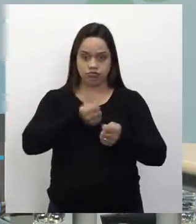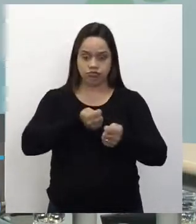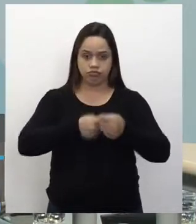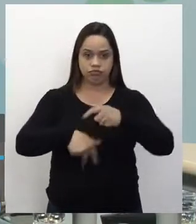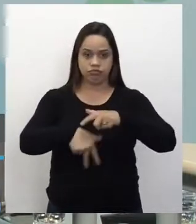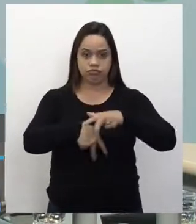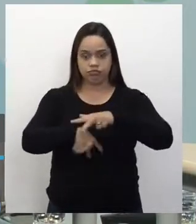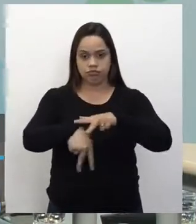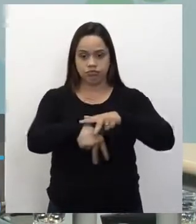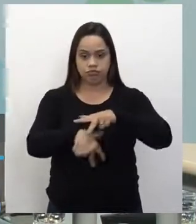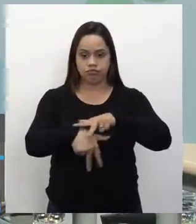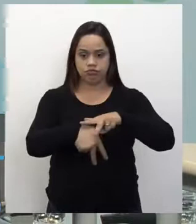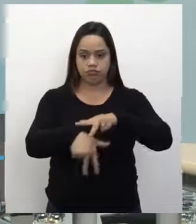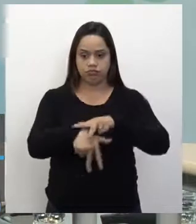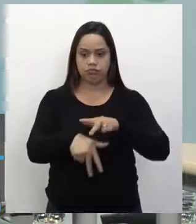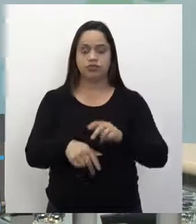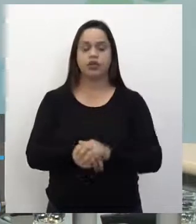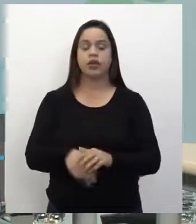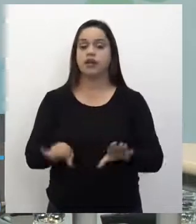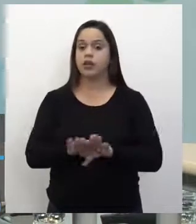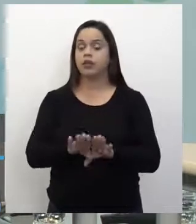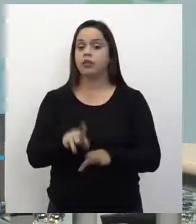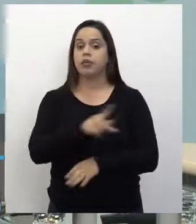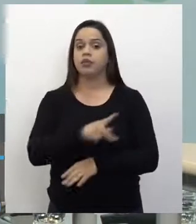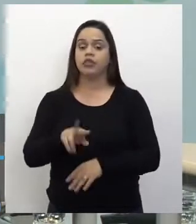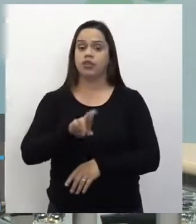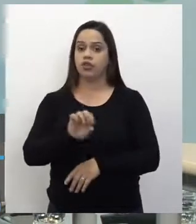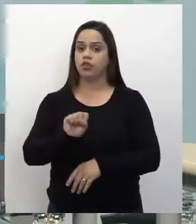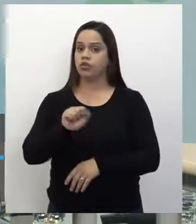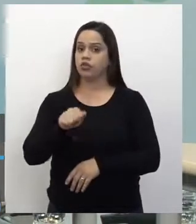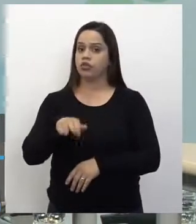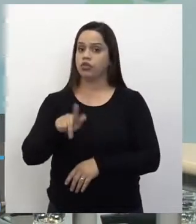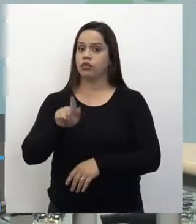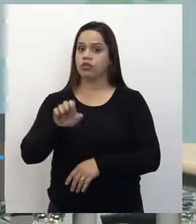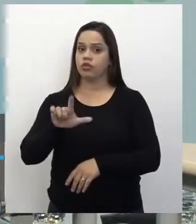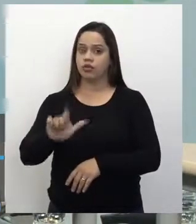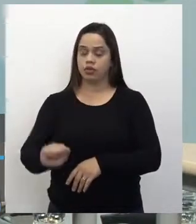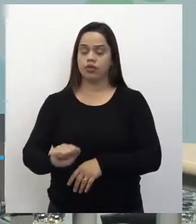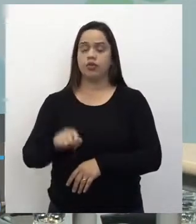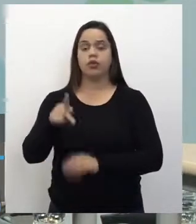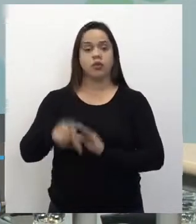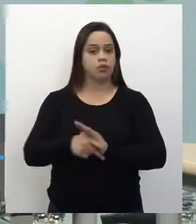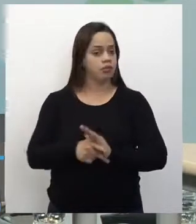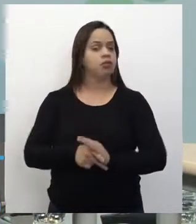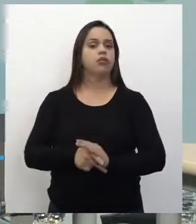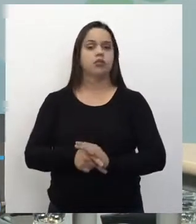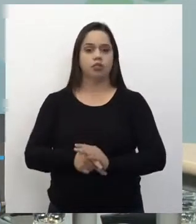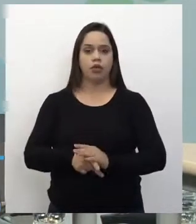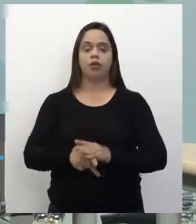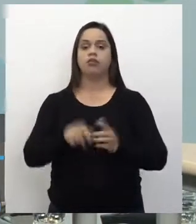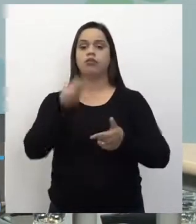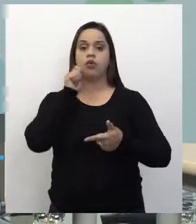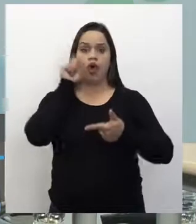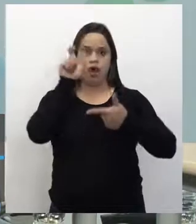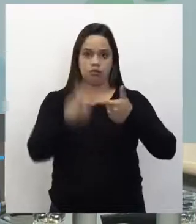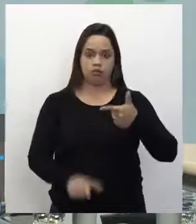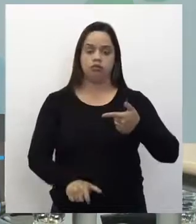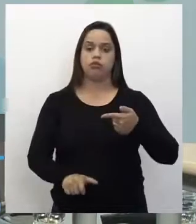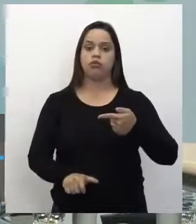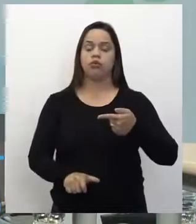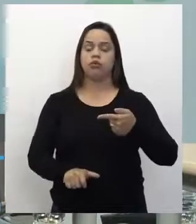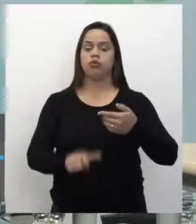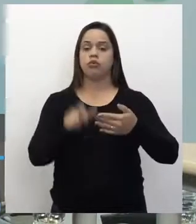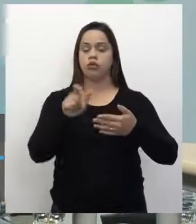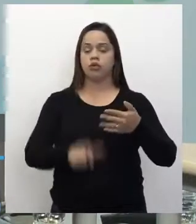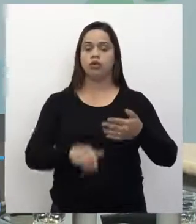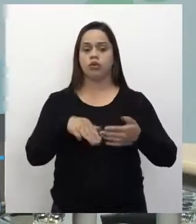A professora Rosângela, obrigada, professora, através do ator bonequeiro. A Mariane está